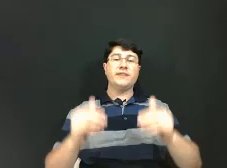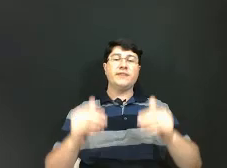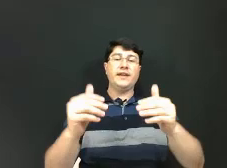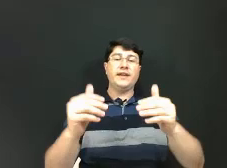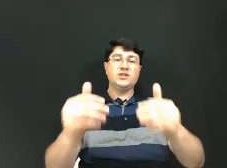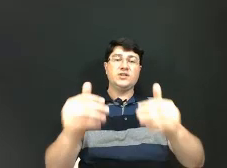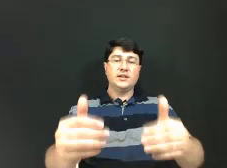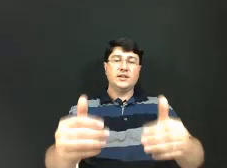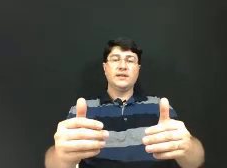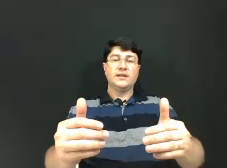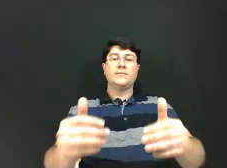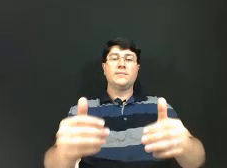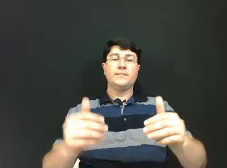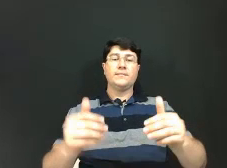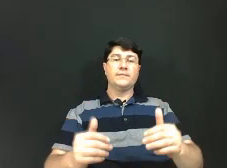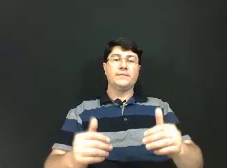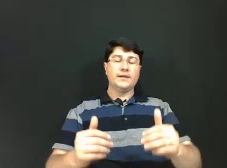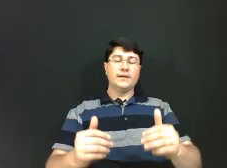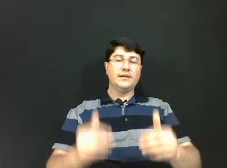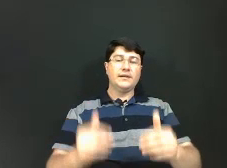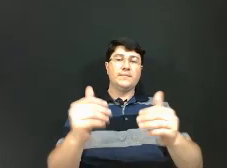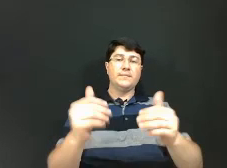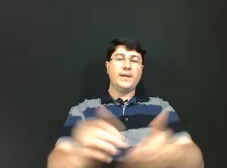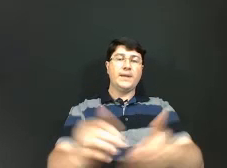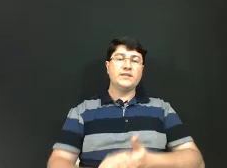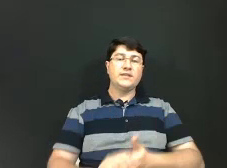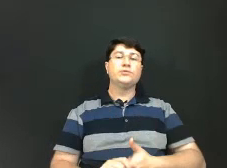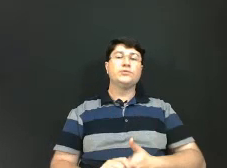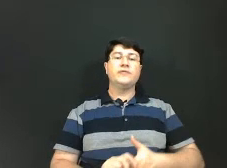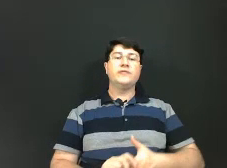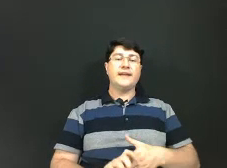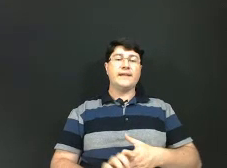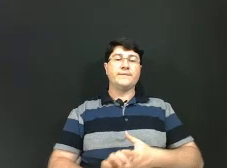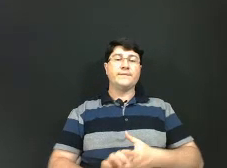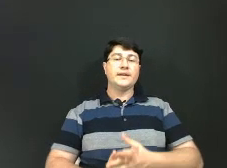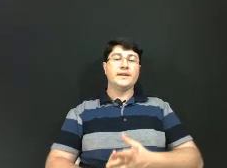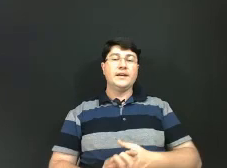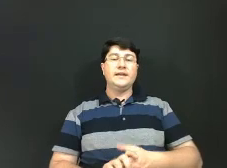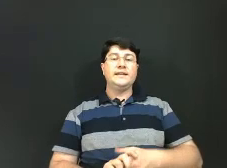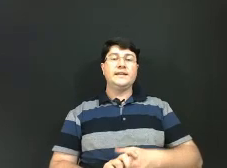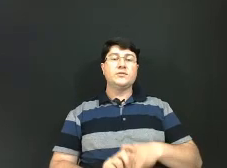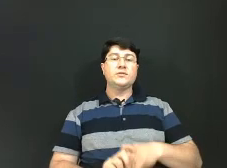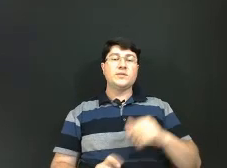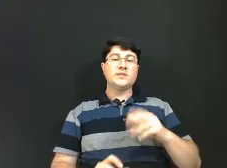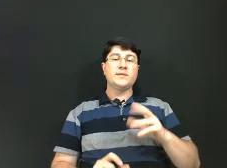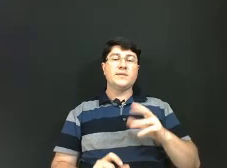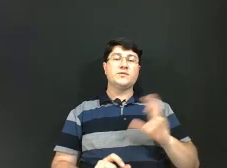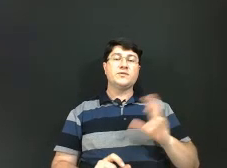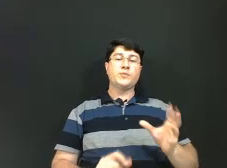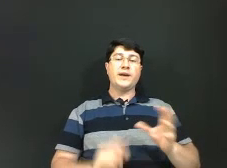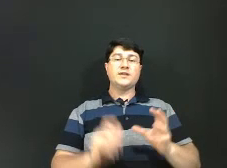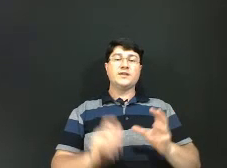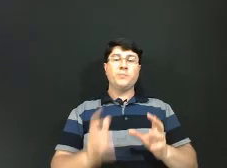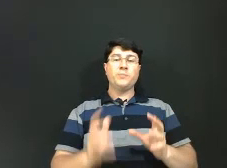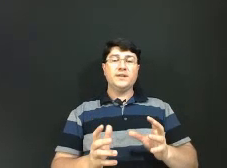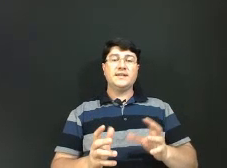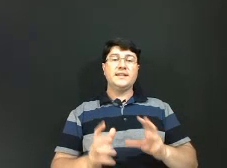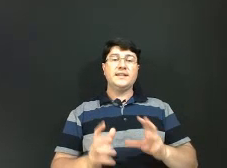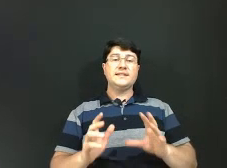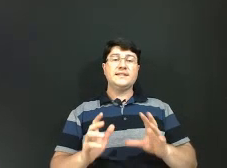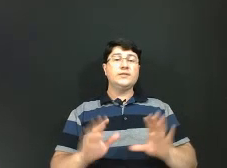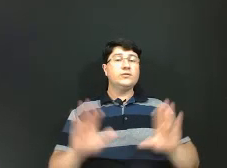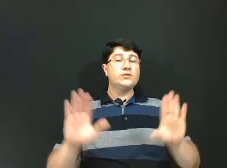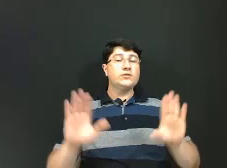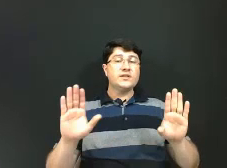quanto mais para frente, mais ao futuro vai estar. Então, os campos semânticos espaço e